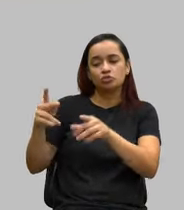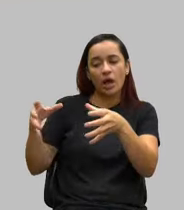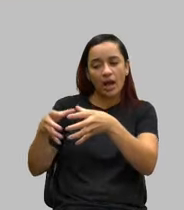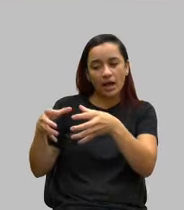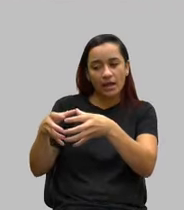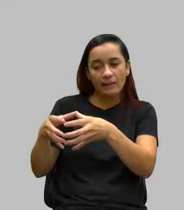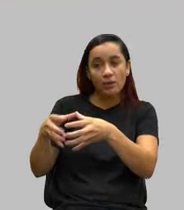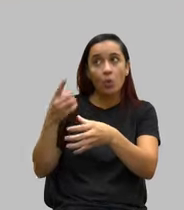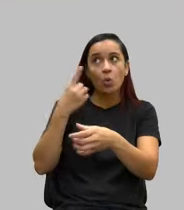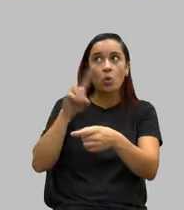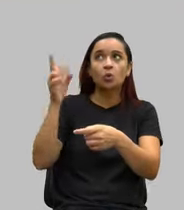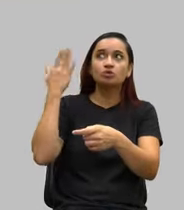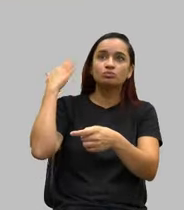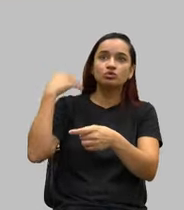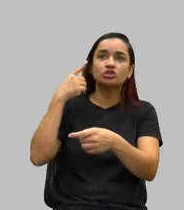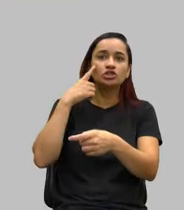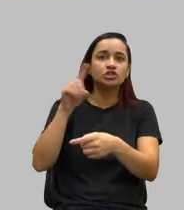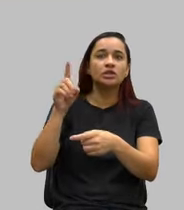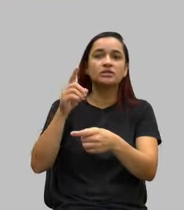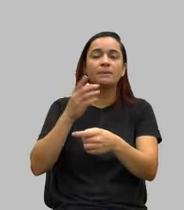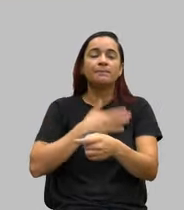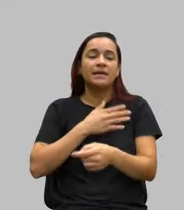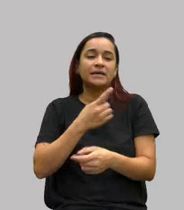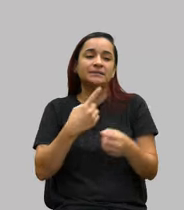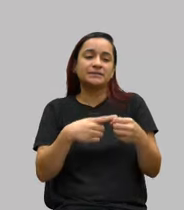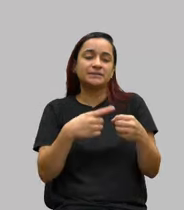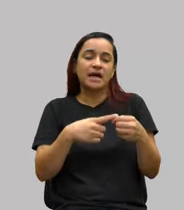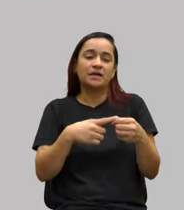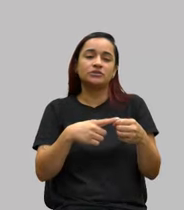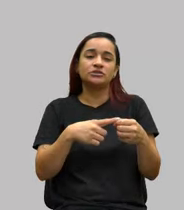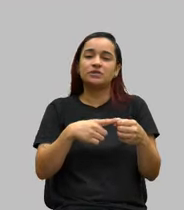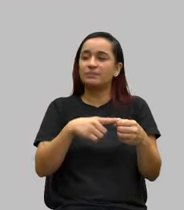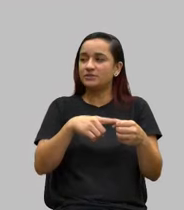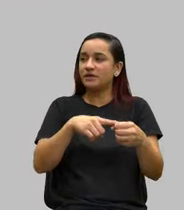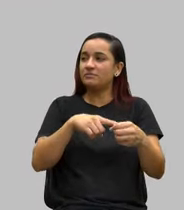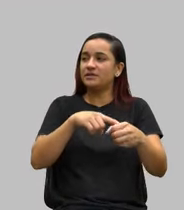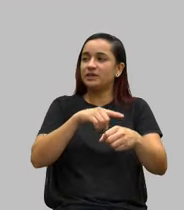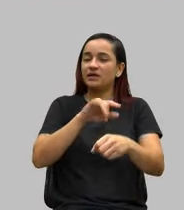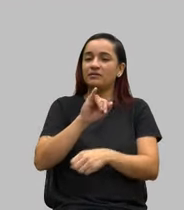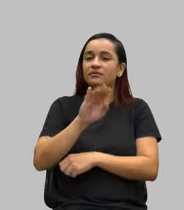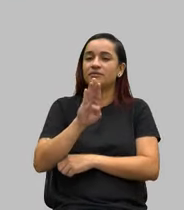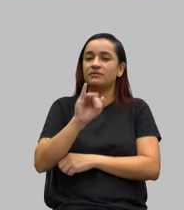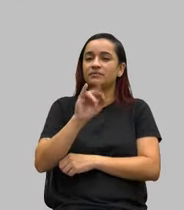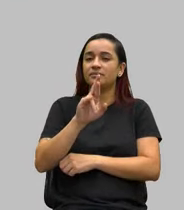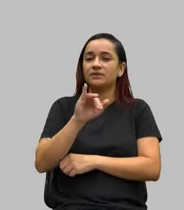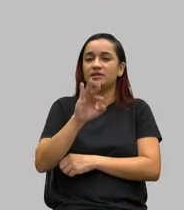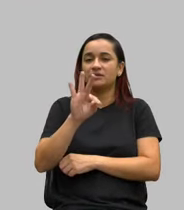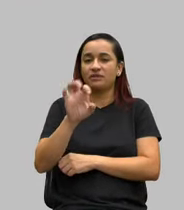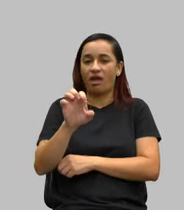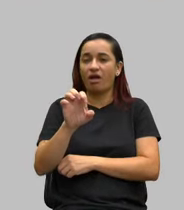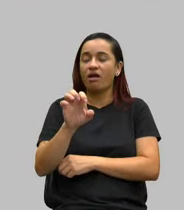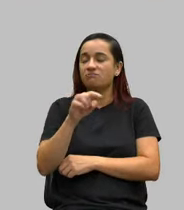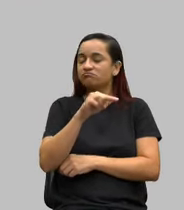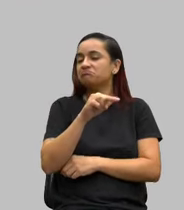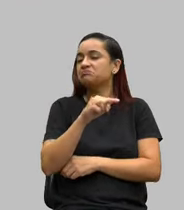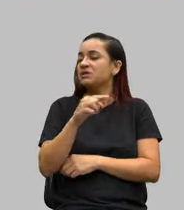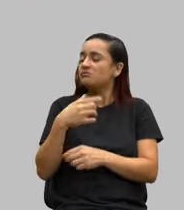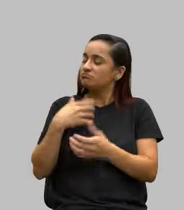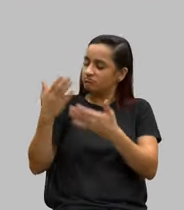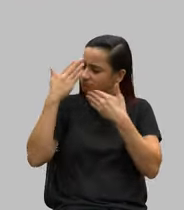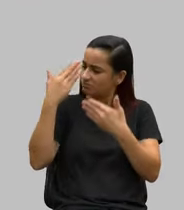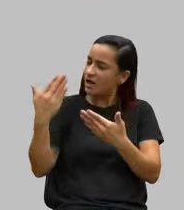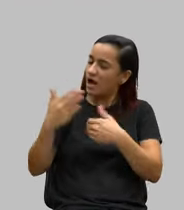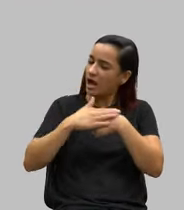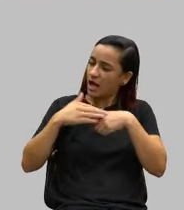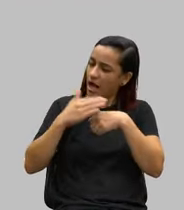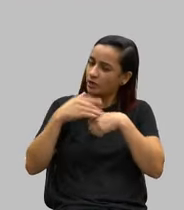pra minha querida cidade amada né de Birité pedir né esse carinho realmente com esses agentes porque